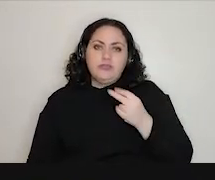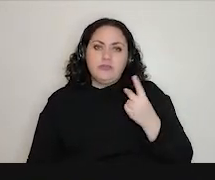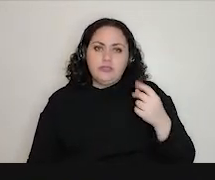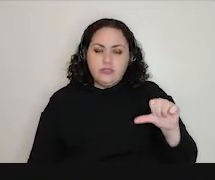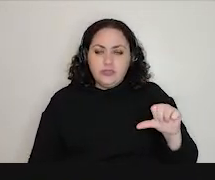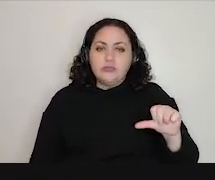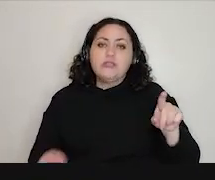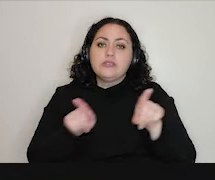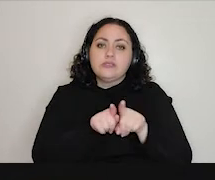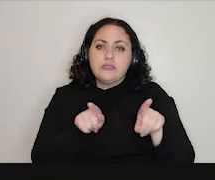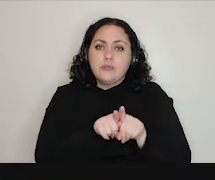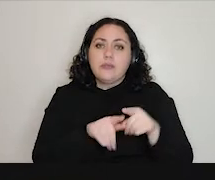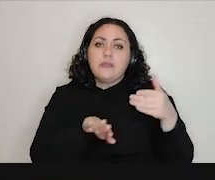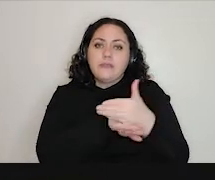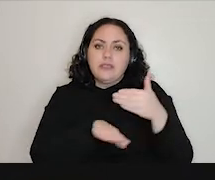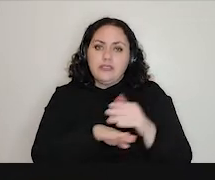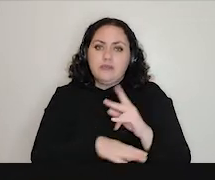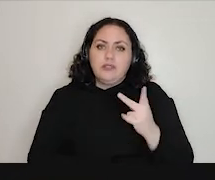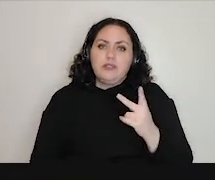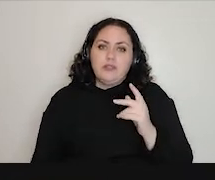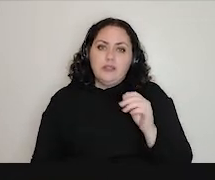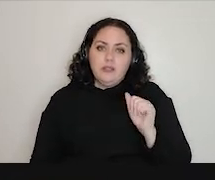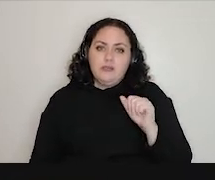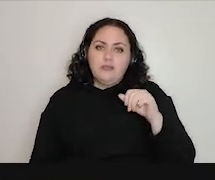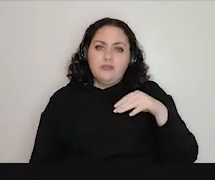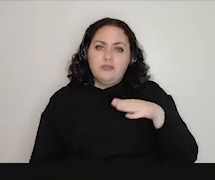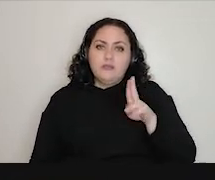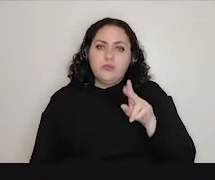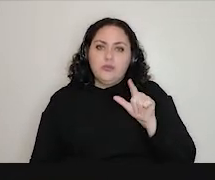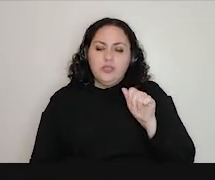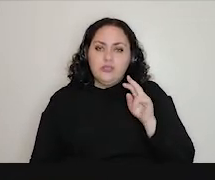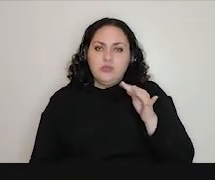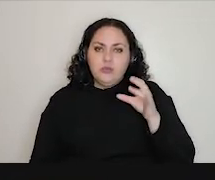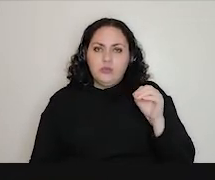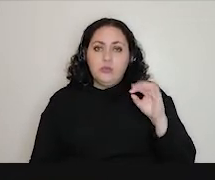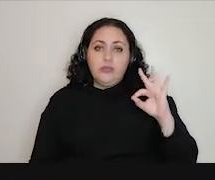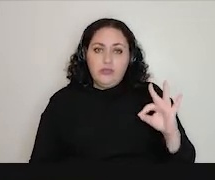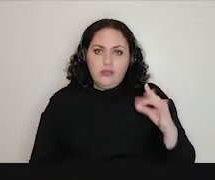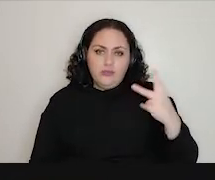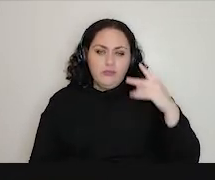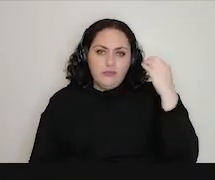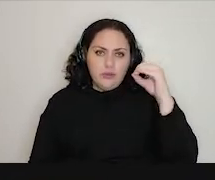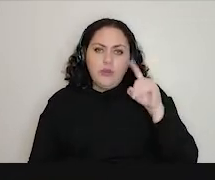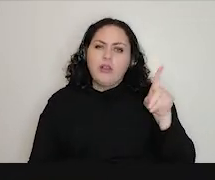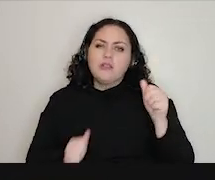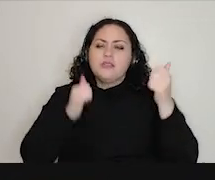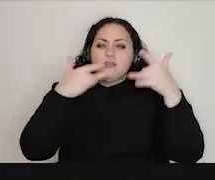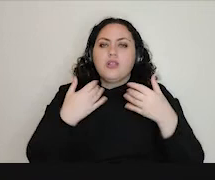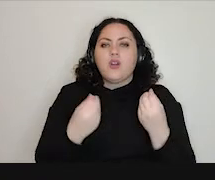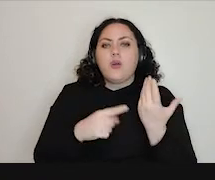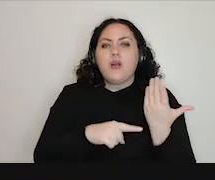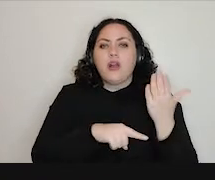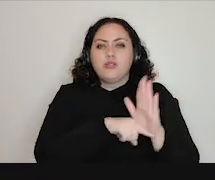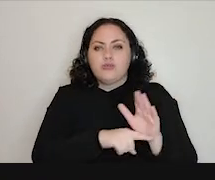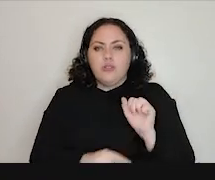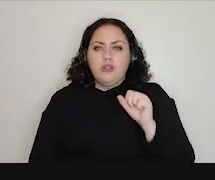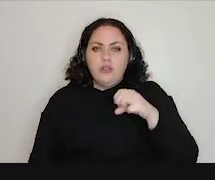do Ambulatório T de Porto Alegre. E a Sophie vai falar sobre as contribuições do Ambulatório T para a